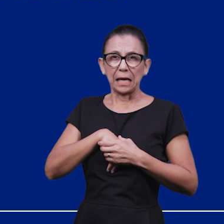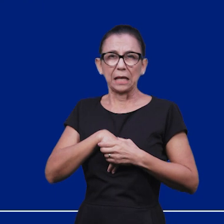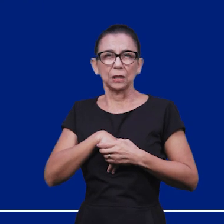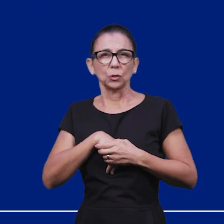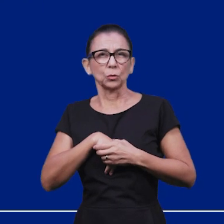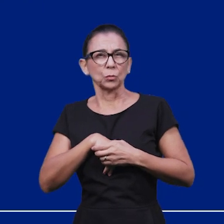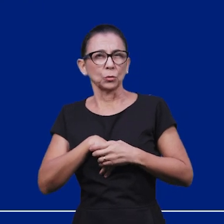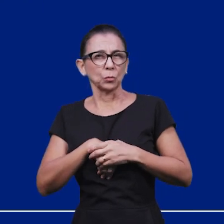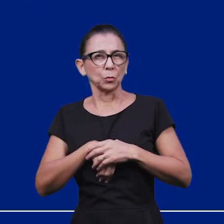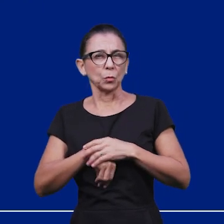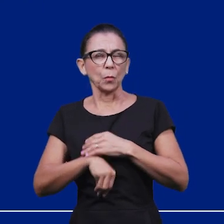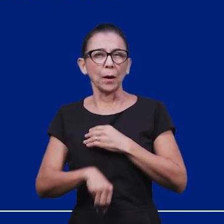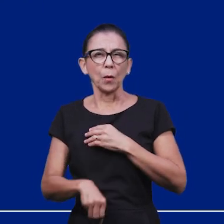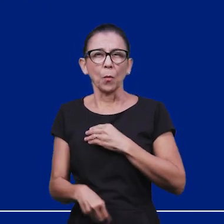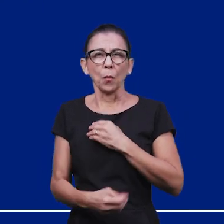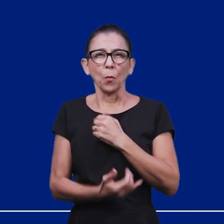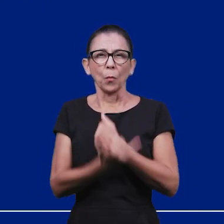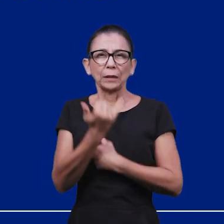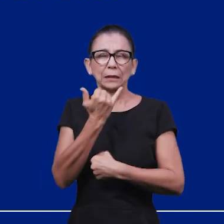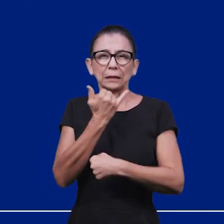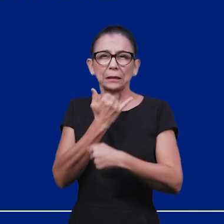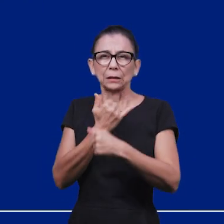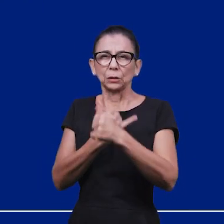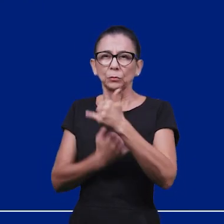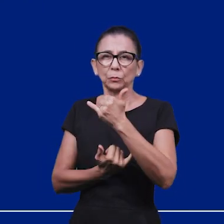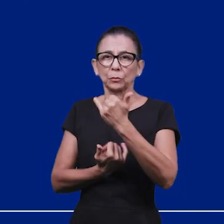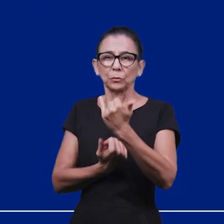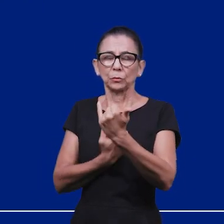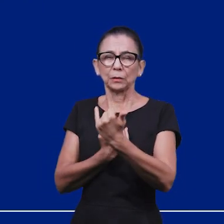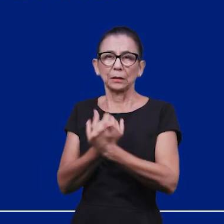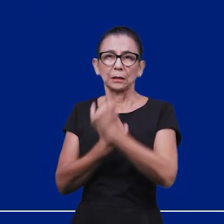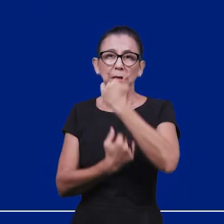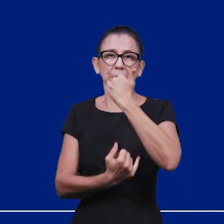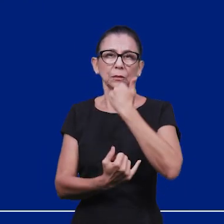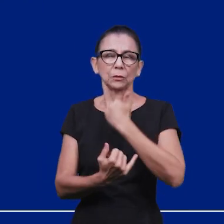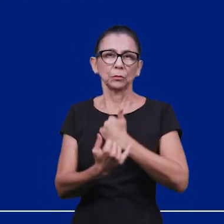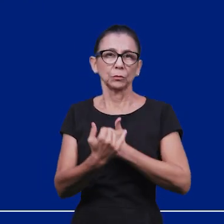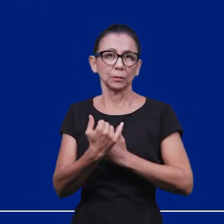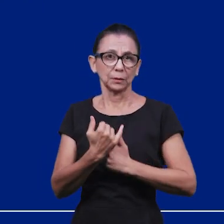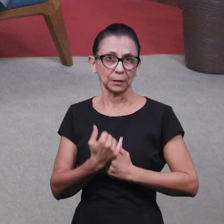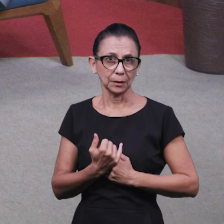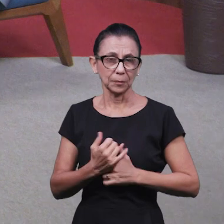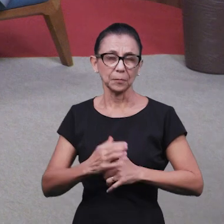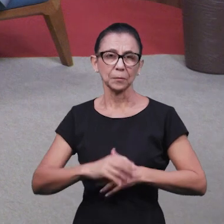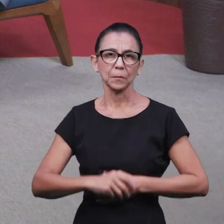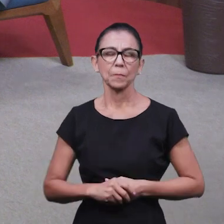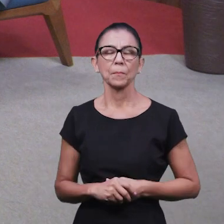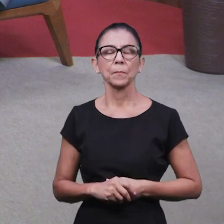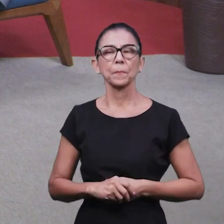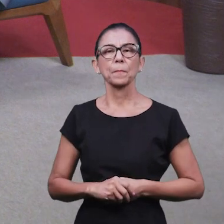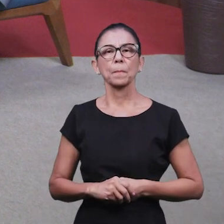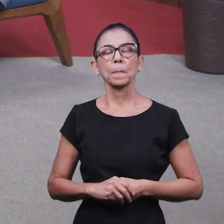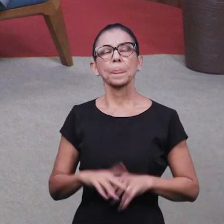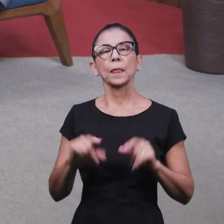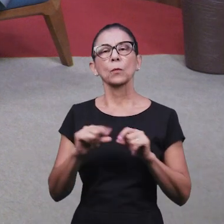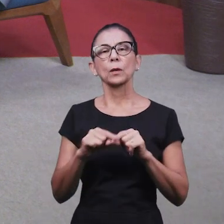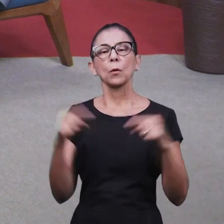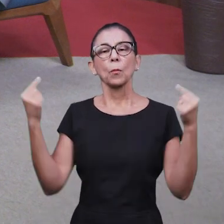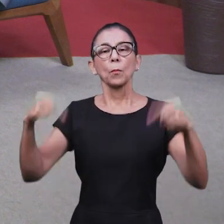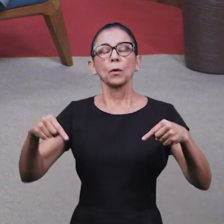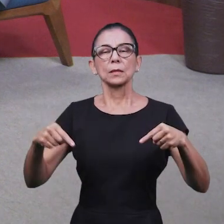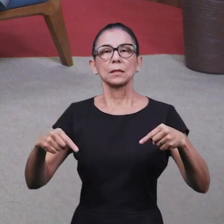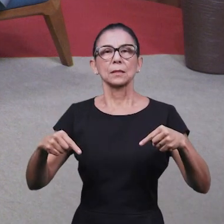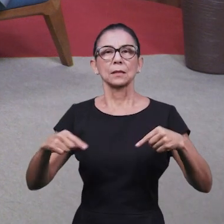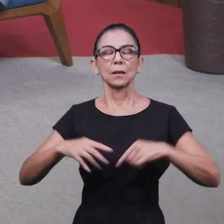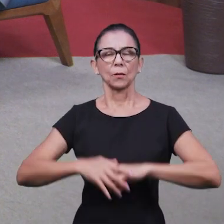não façais o que quereis. Isso é muito bem, o versículo define muito bem o que é a oposição da carne.